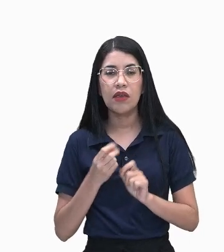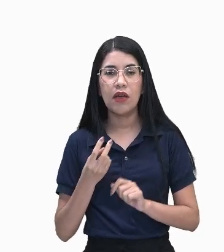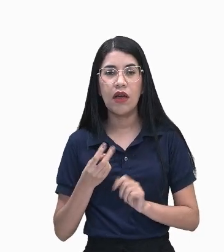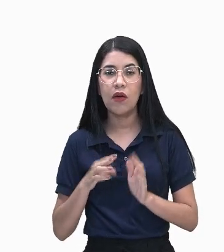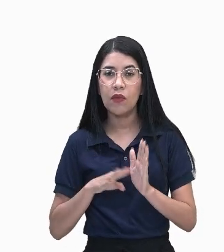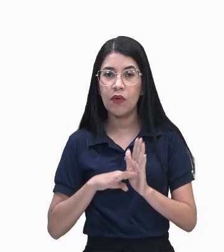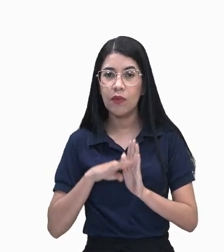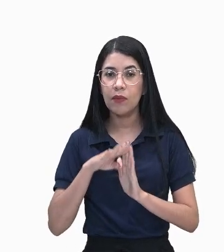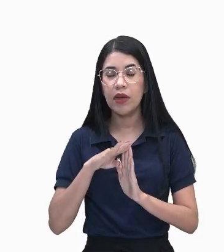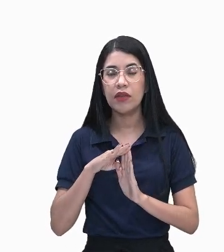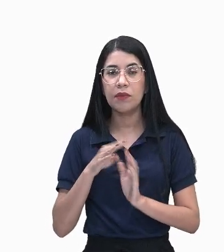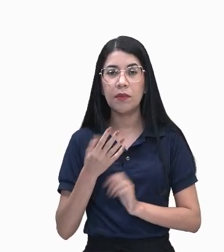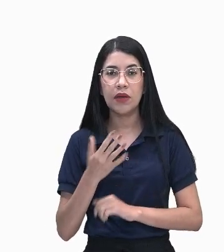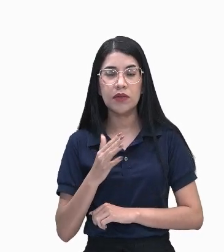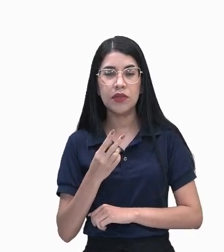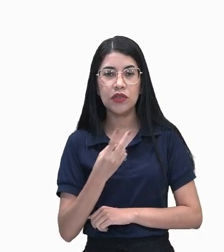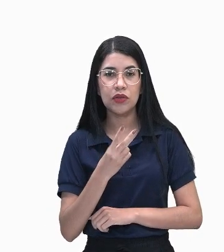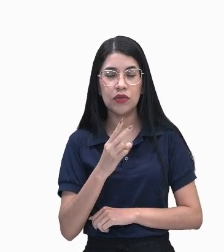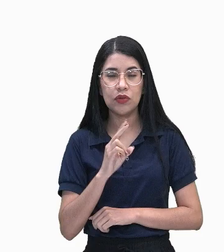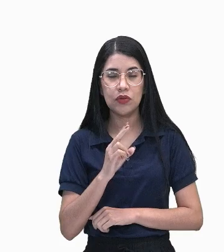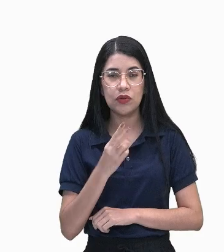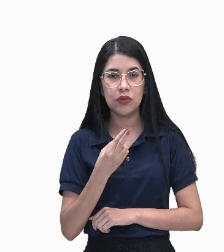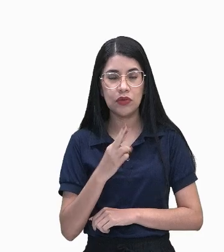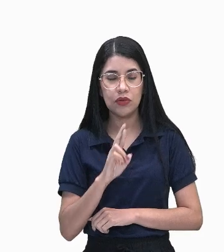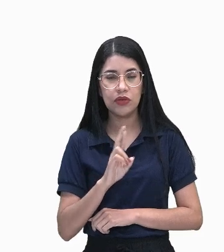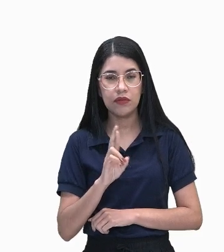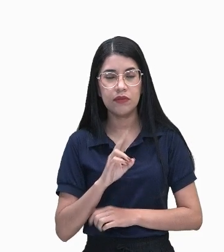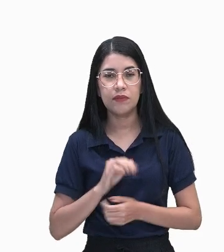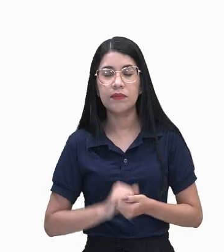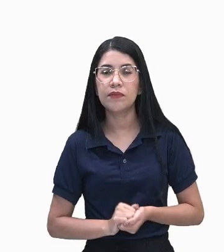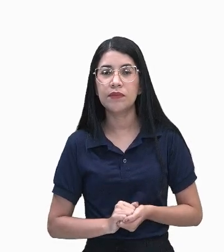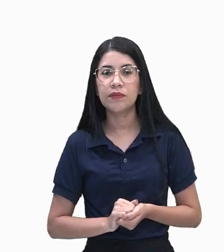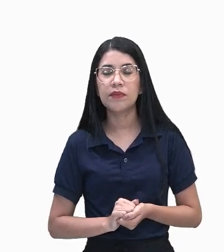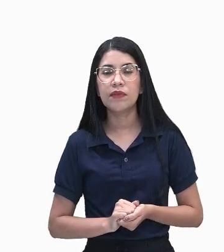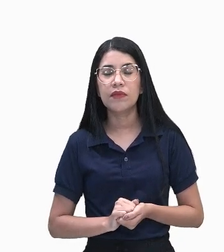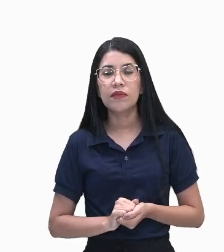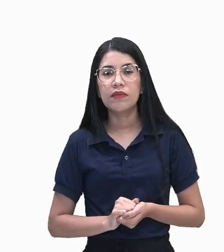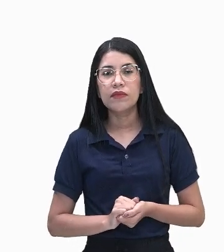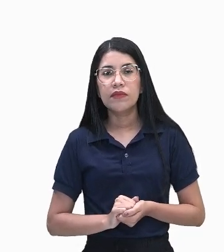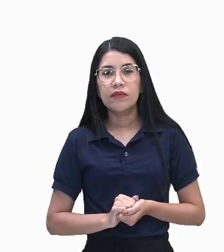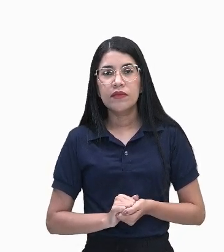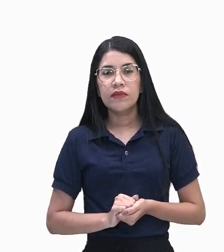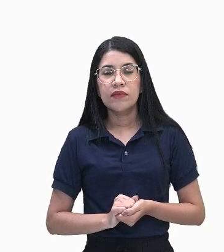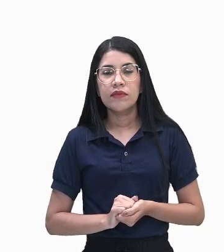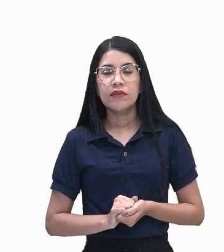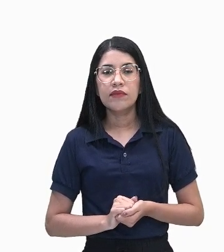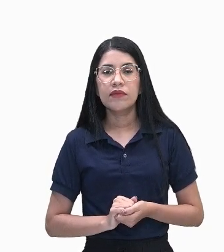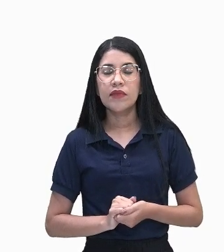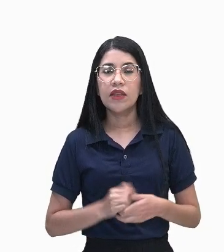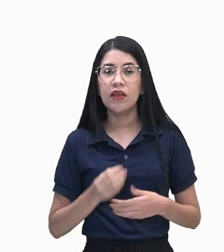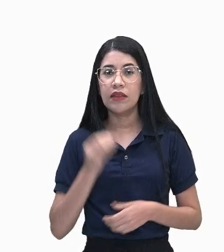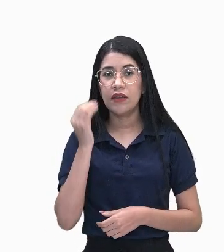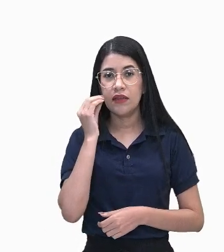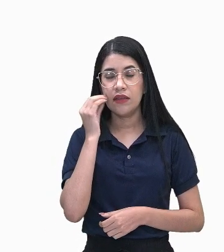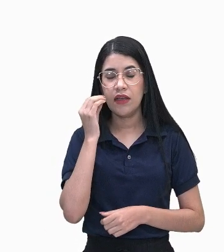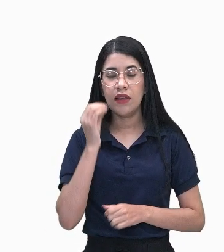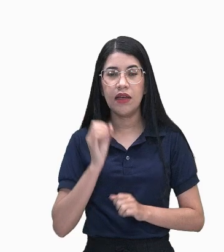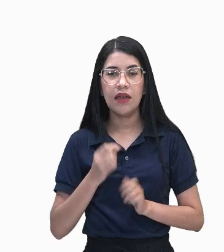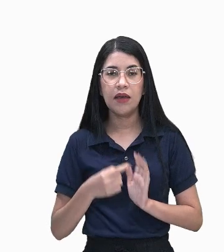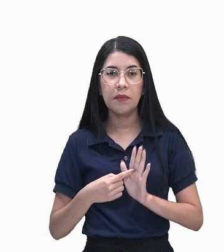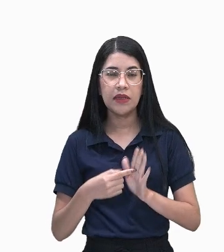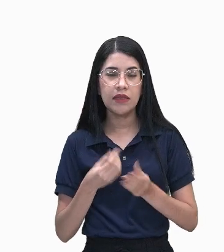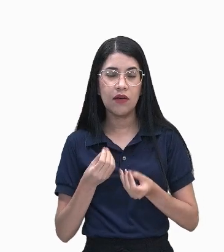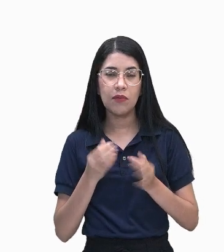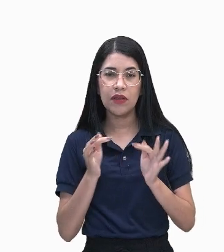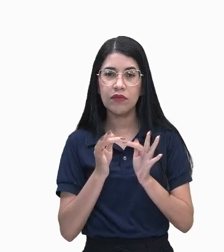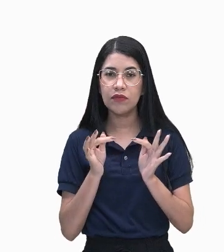esse aumento foi de R$ 2, tá bom? Dito isto, vamos tentar escrever aqui essa lei da função. Qual a